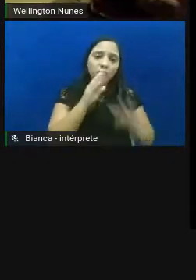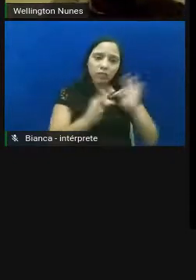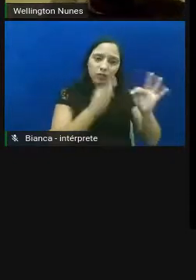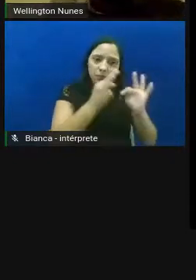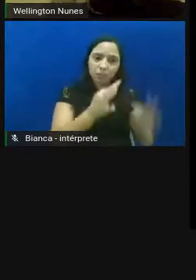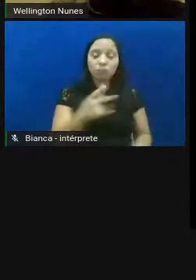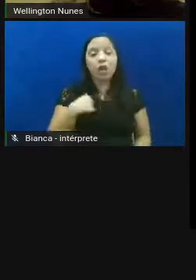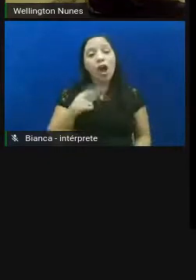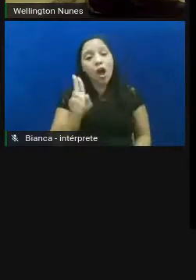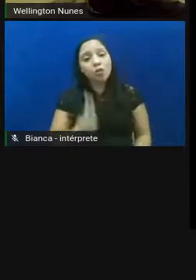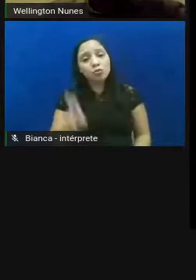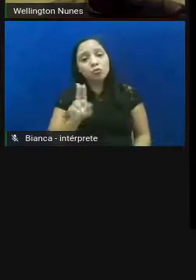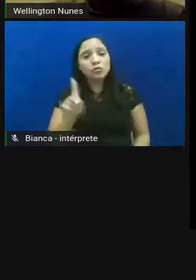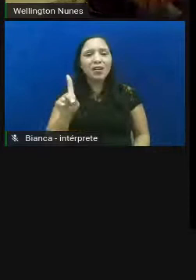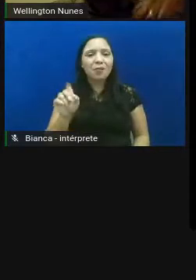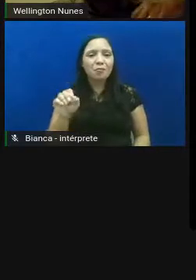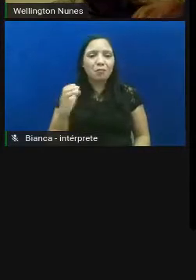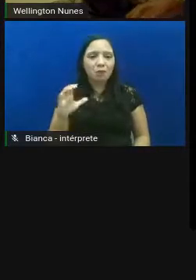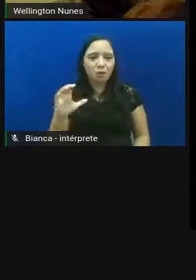Aplicações na área da saúde.